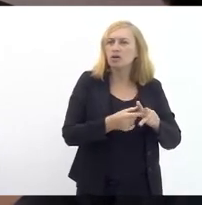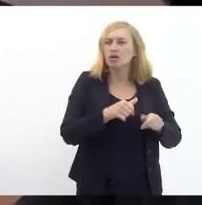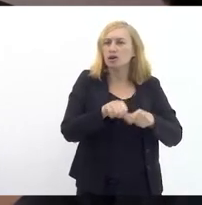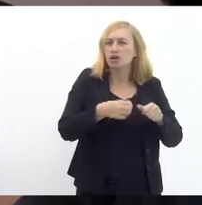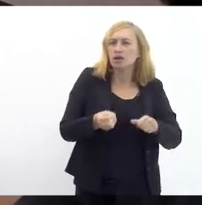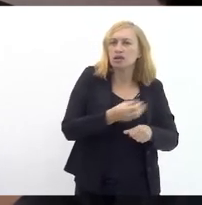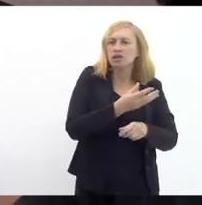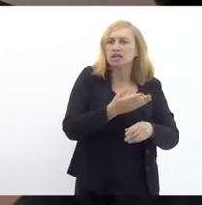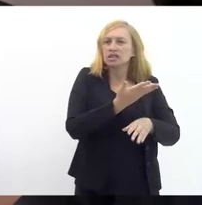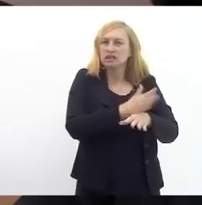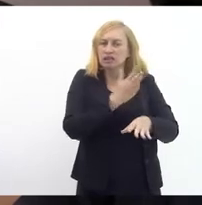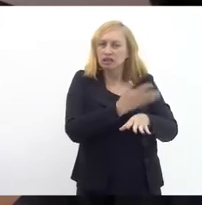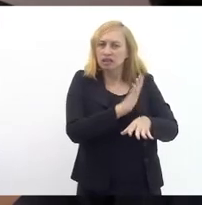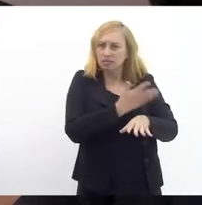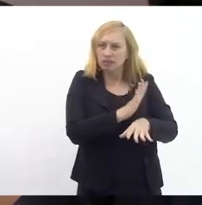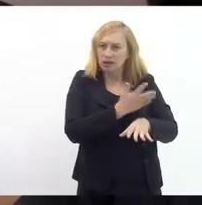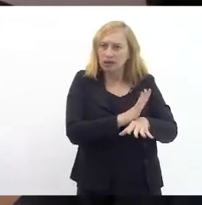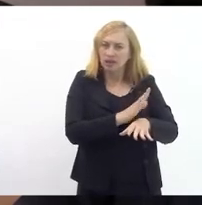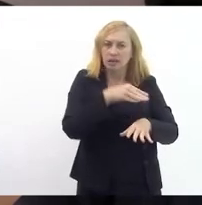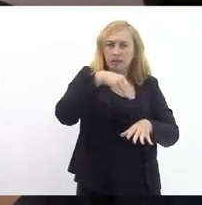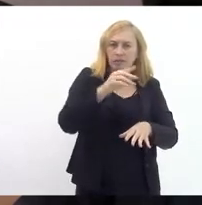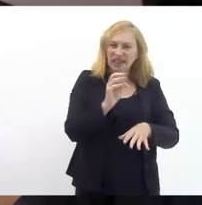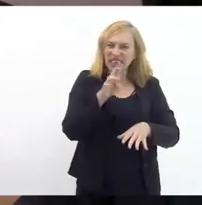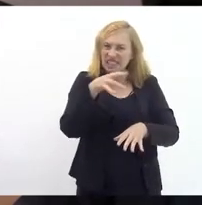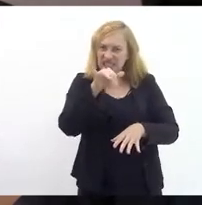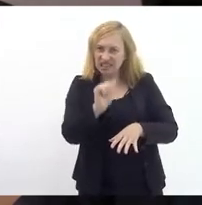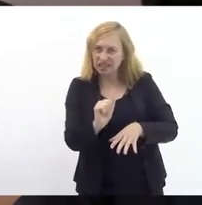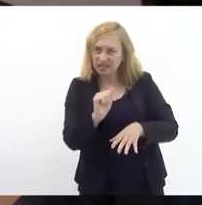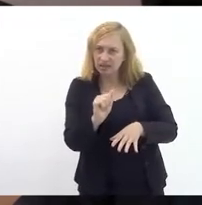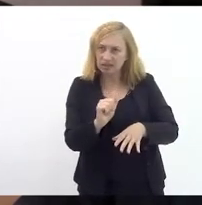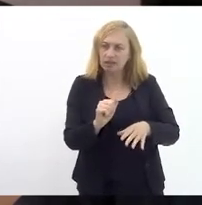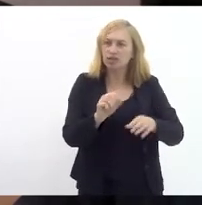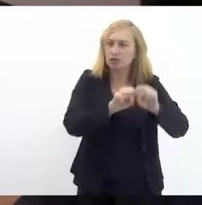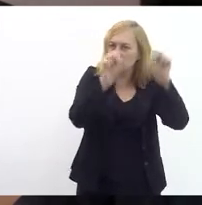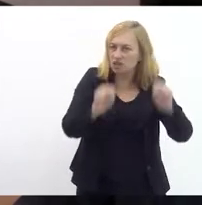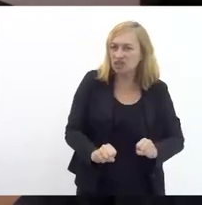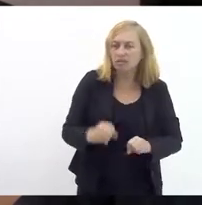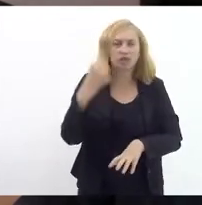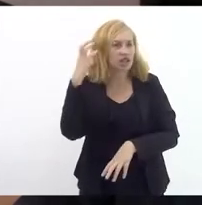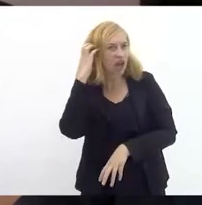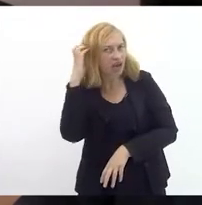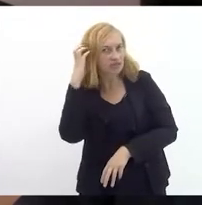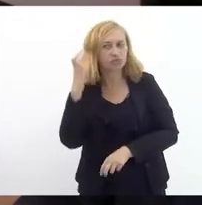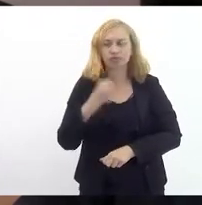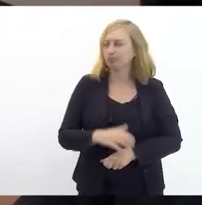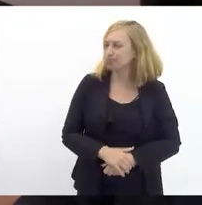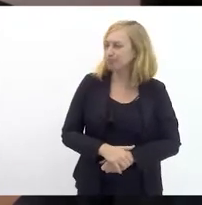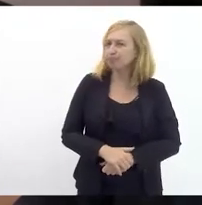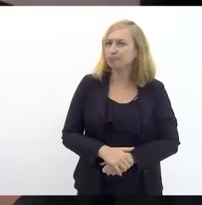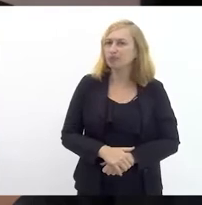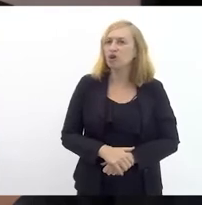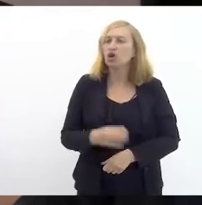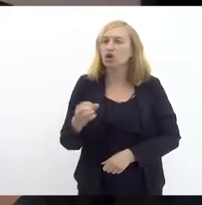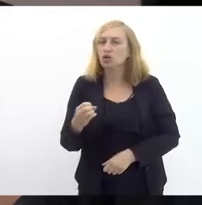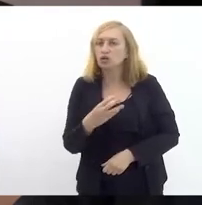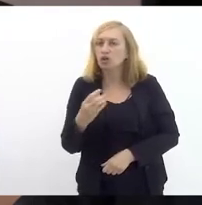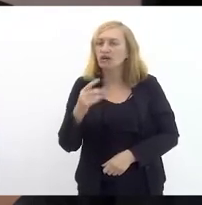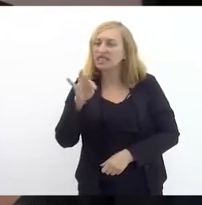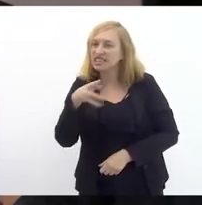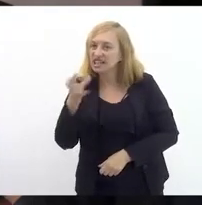treinamento operacional, que é onde a gente forma os maquinistas. É, o sistema de rádio, novas